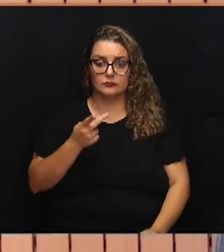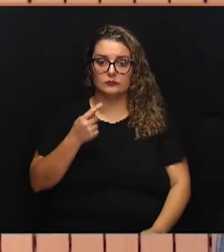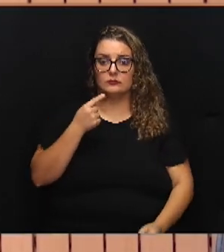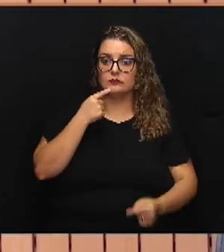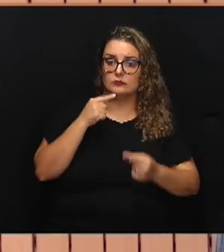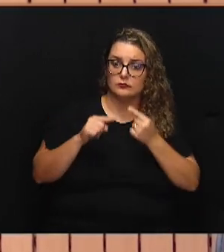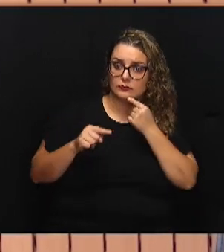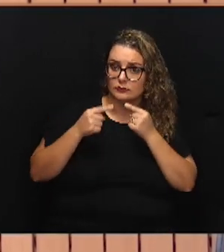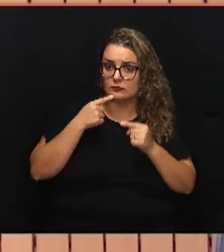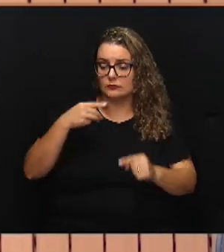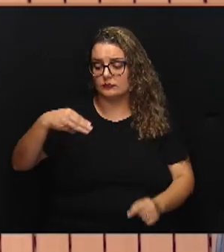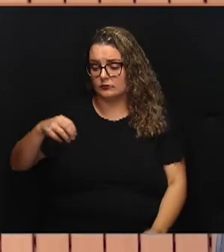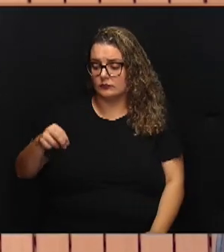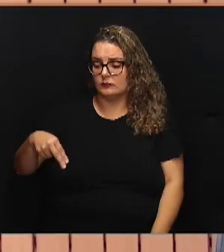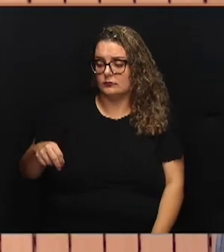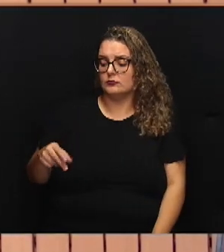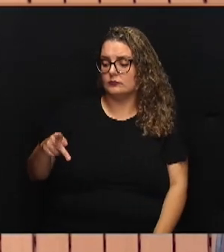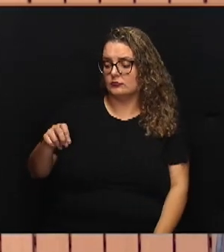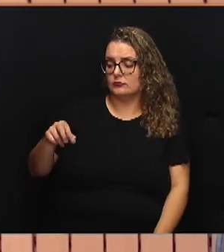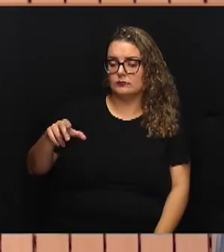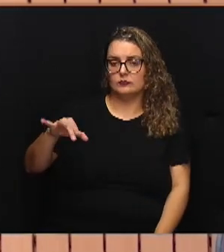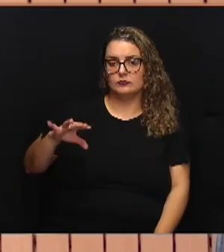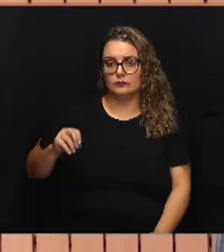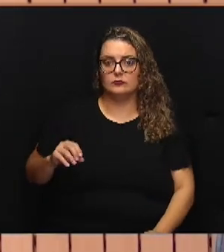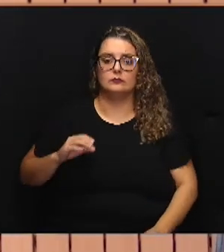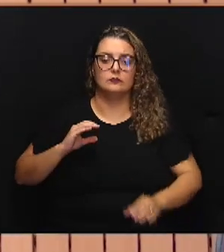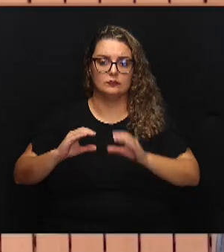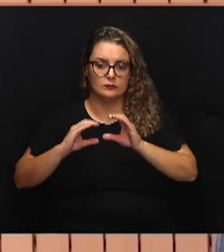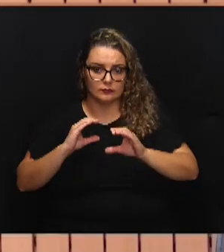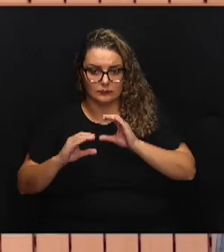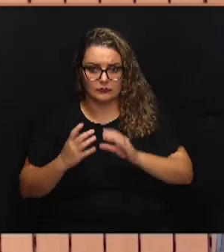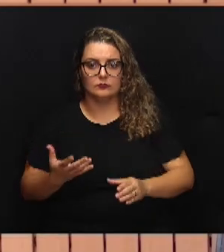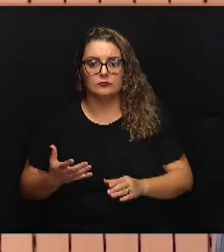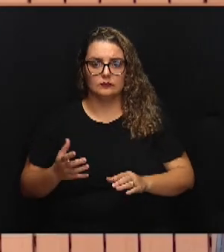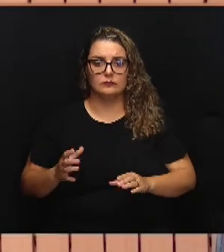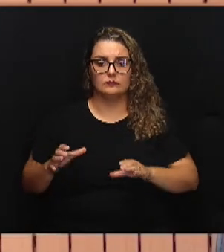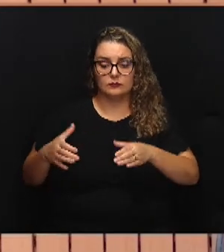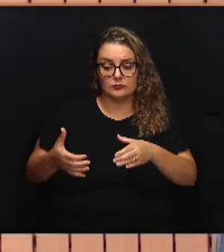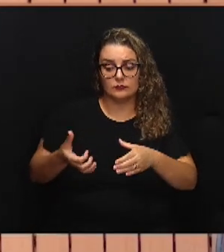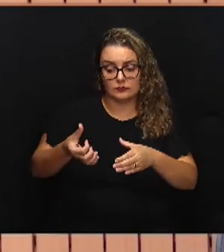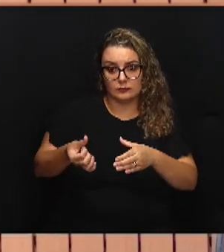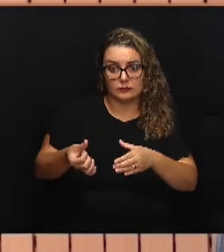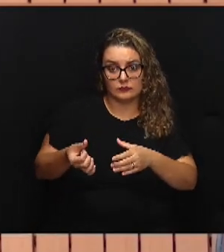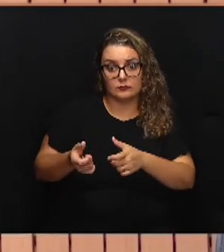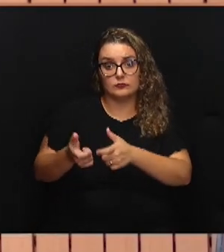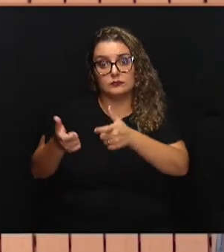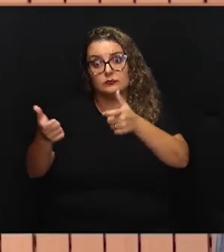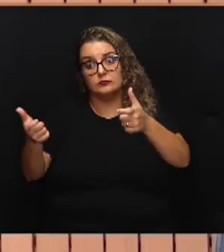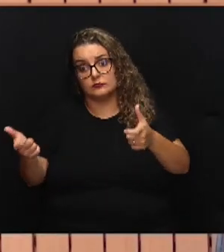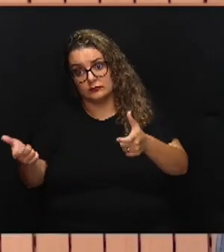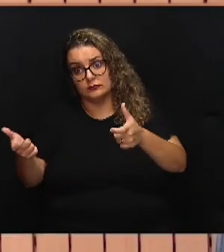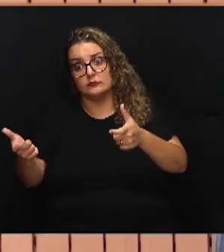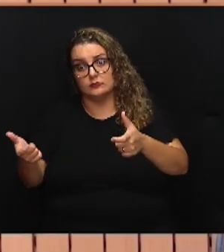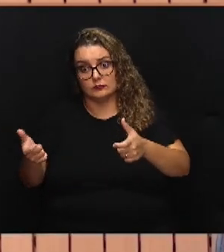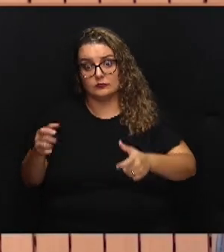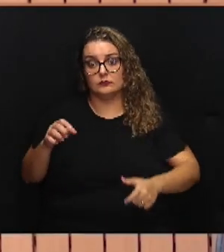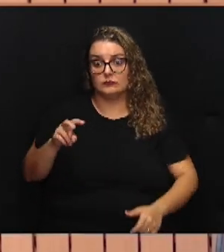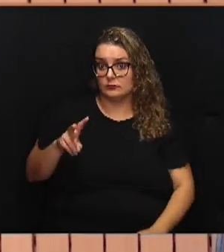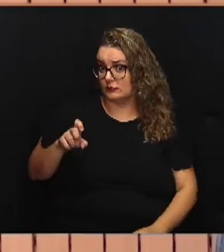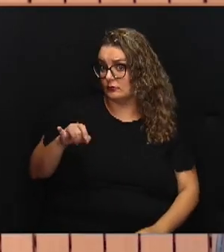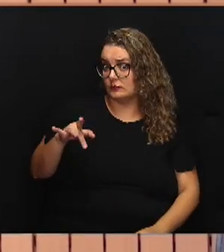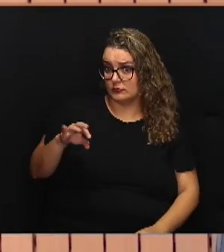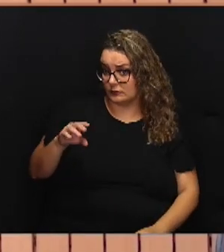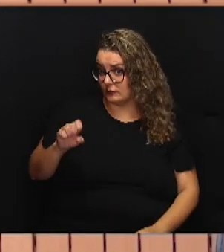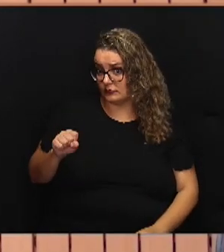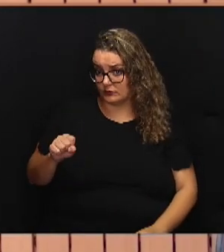criticar o monopólio da comunicação concentrada em meia dúzia de grandes veículos, hoje nós estamos vendo esse monopólio